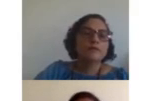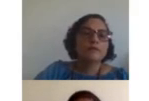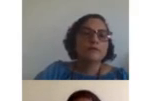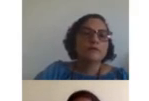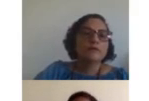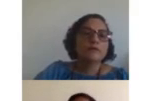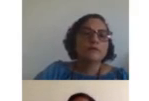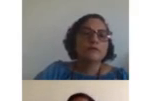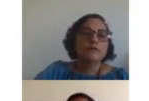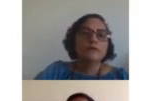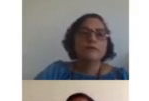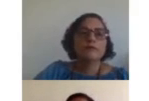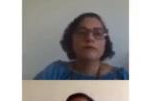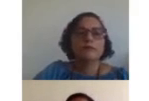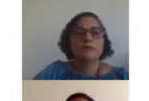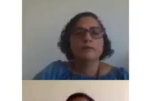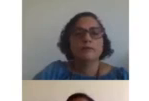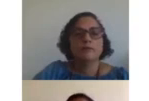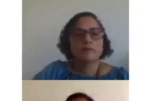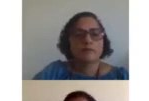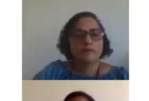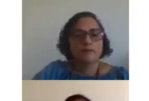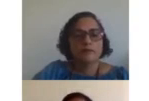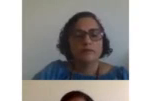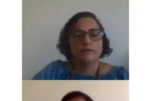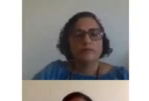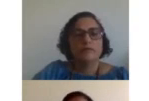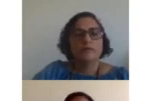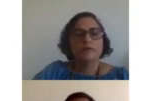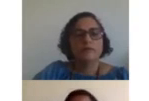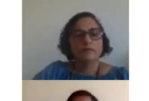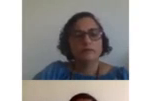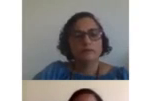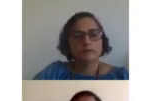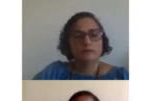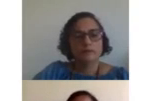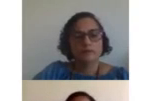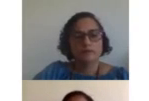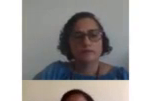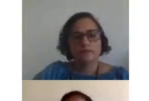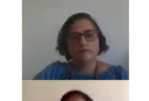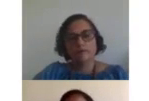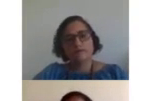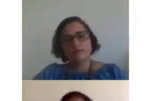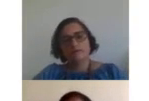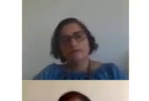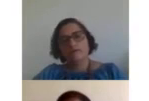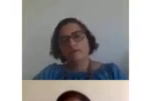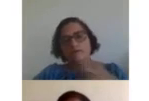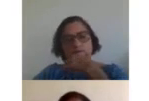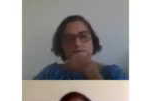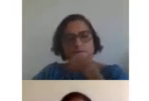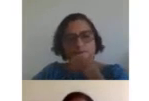a CAPES, né, porque apesar da gestão política, a CAPES é